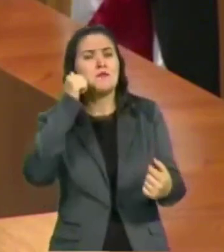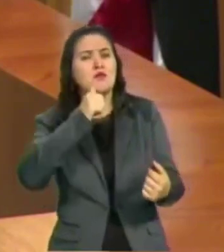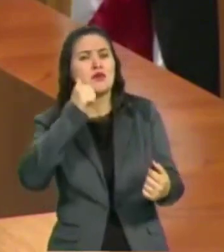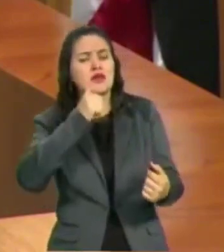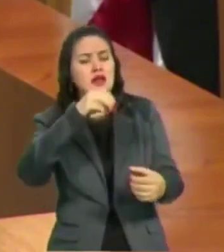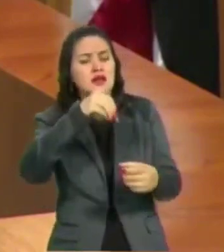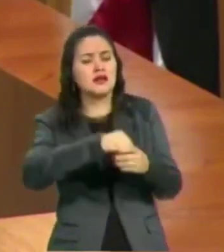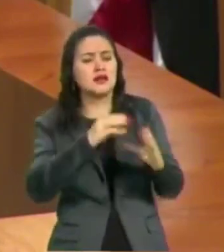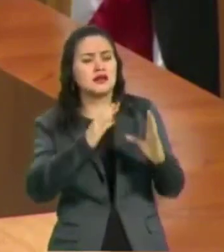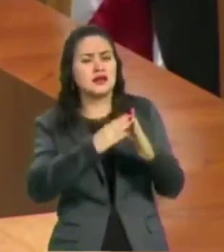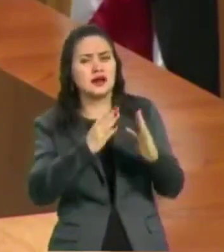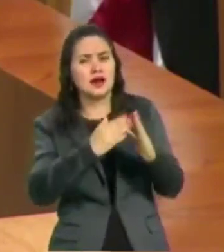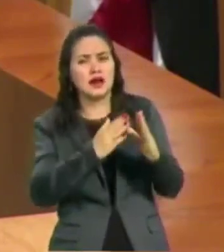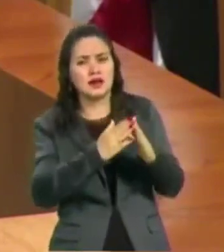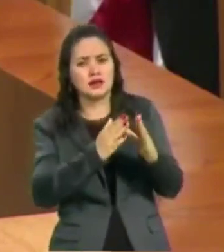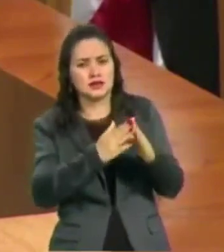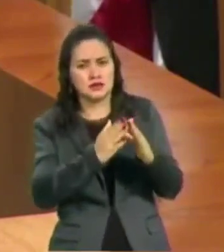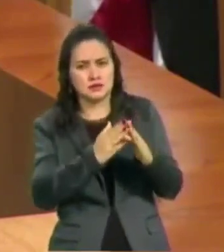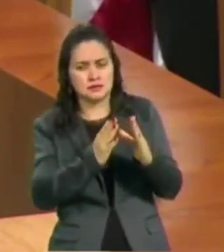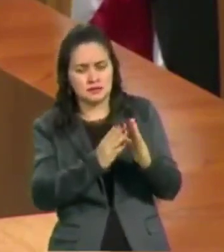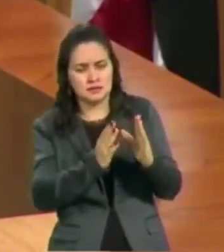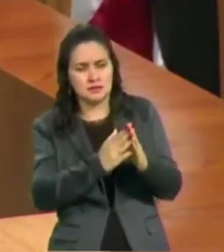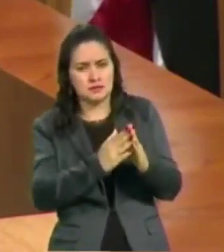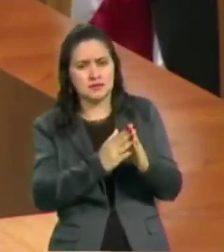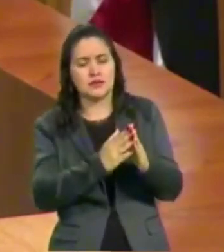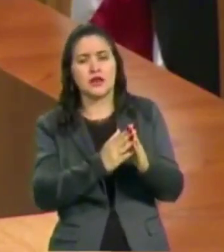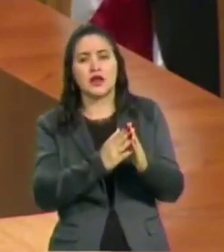familiar. Lei número